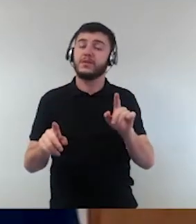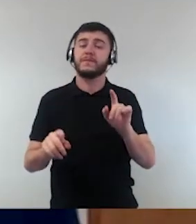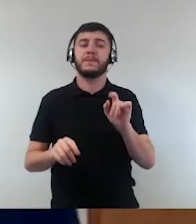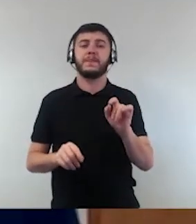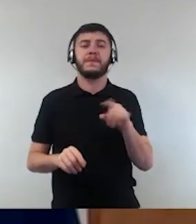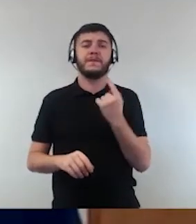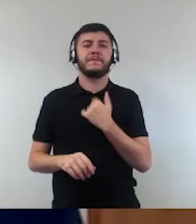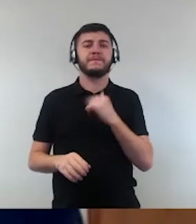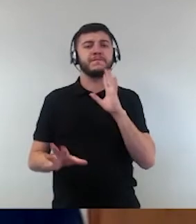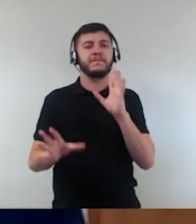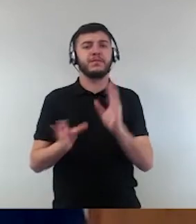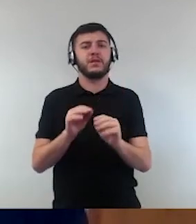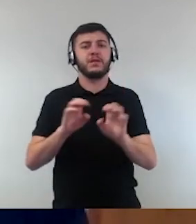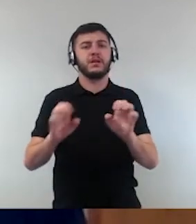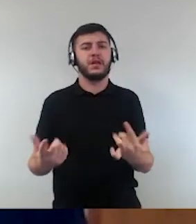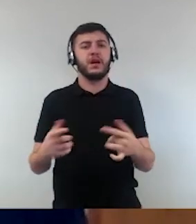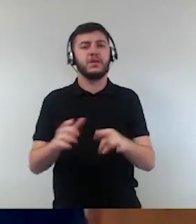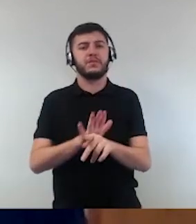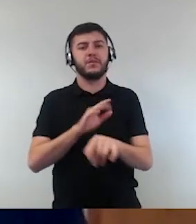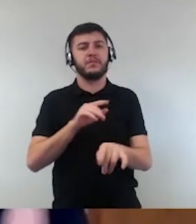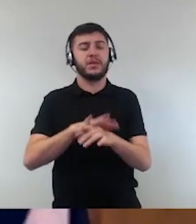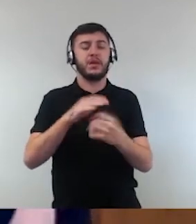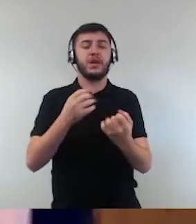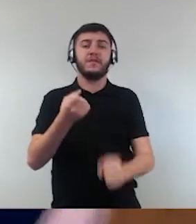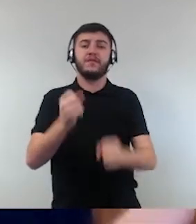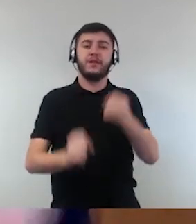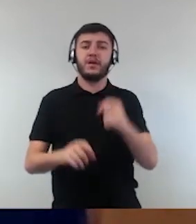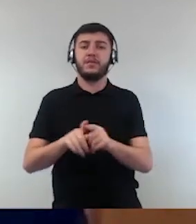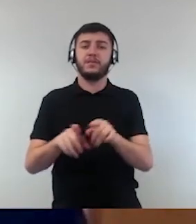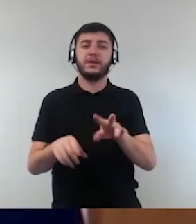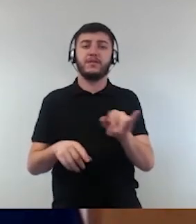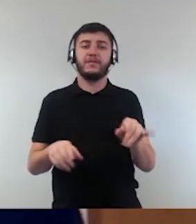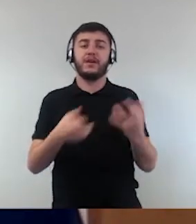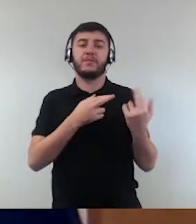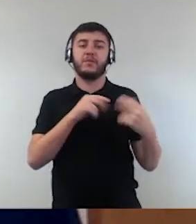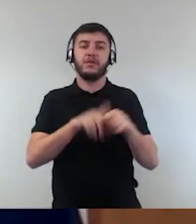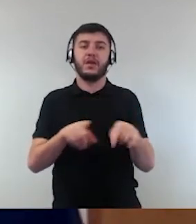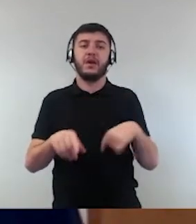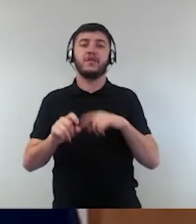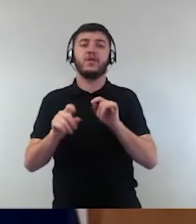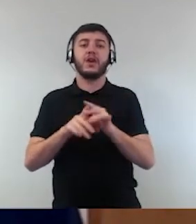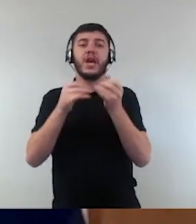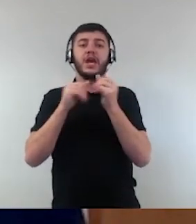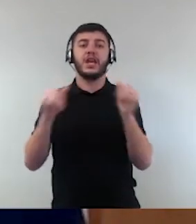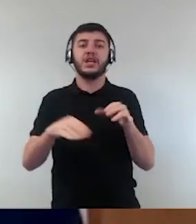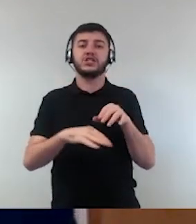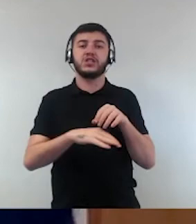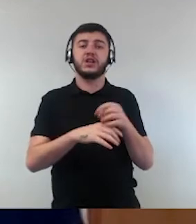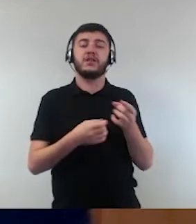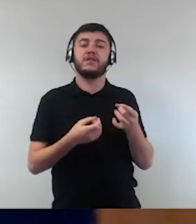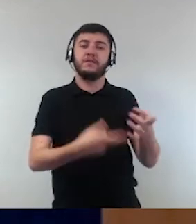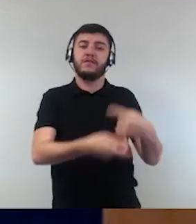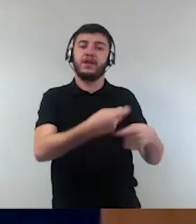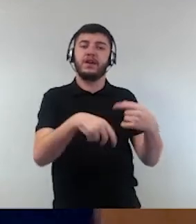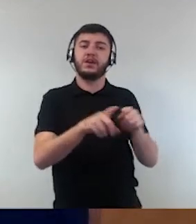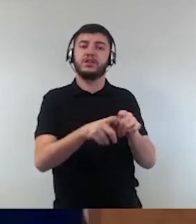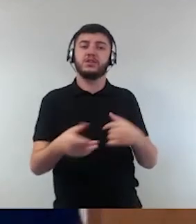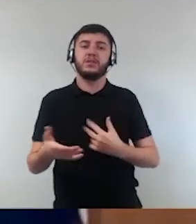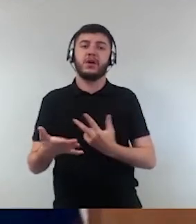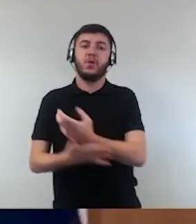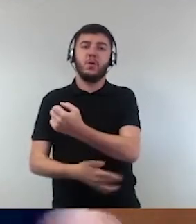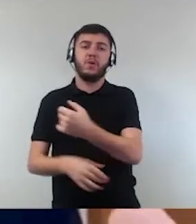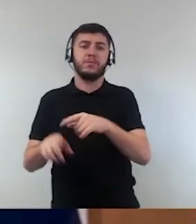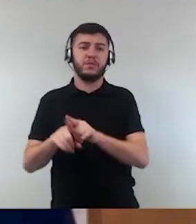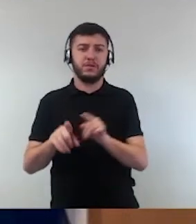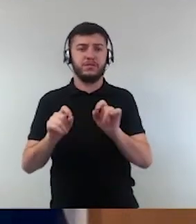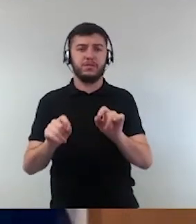entendendo que a distribuidora, claro que ela não pode receber sozinha todo esse impacto. Eu entendi da fala do doutor Iuri que outros agentes também sentem, mas não na mesma medida.